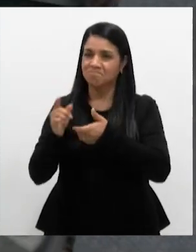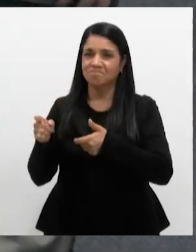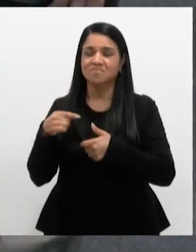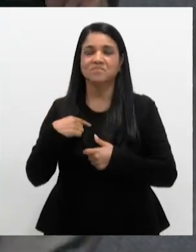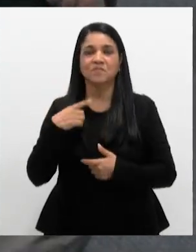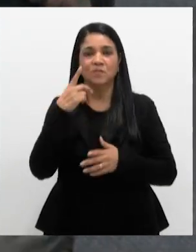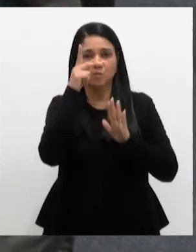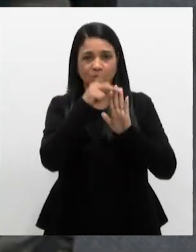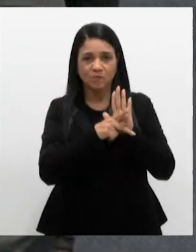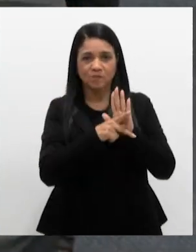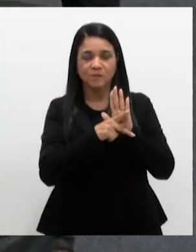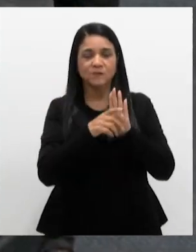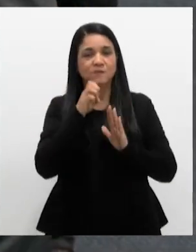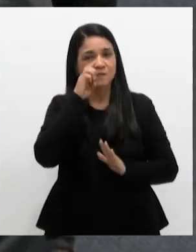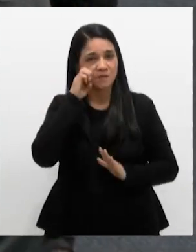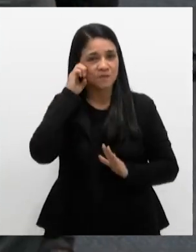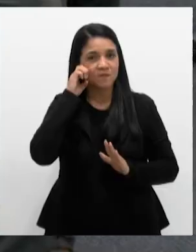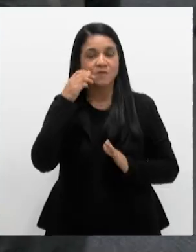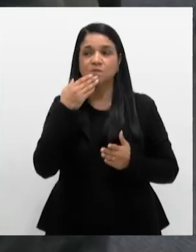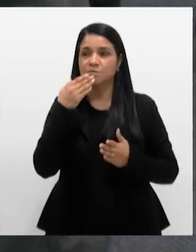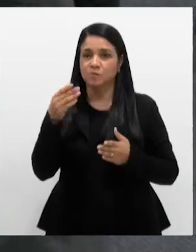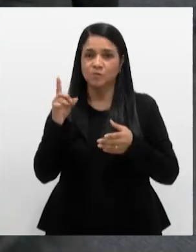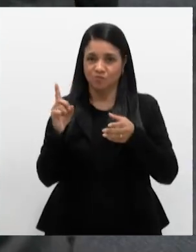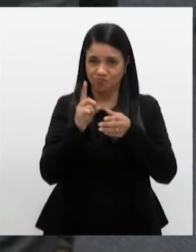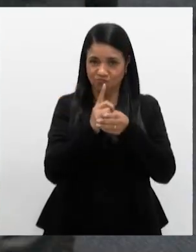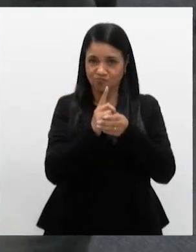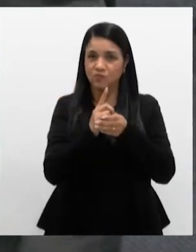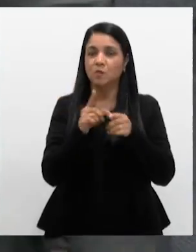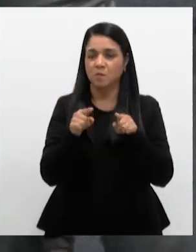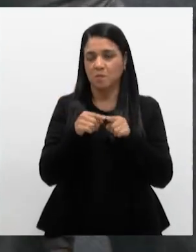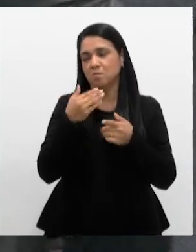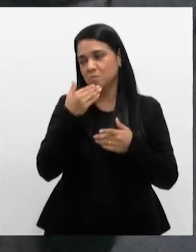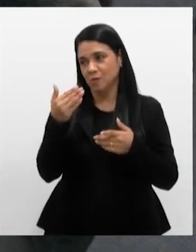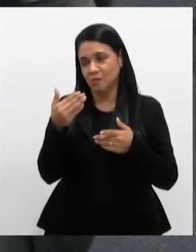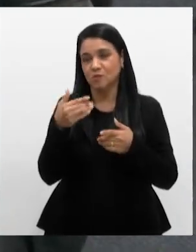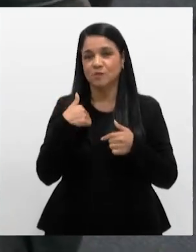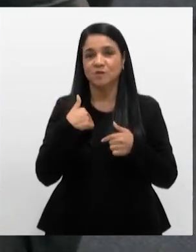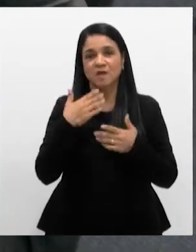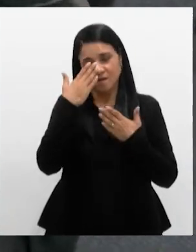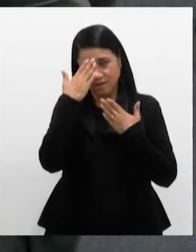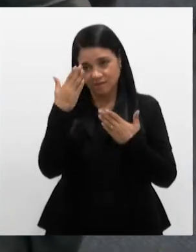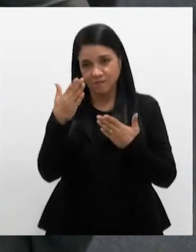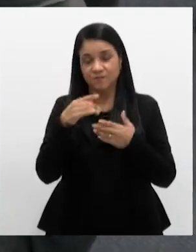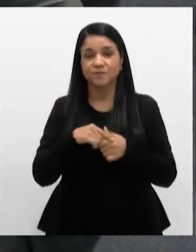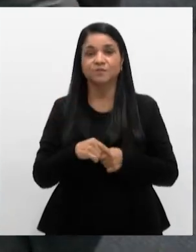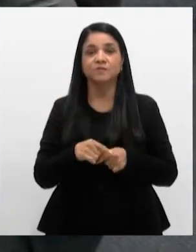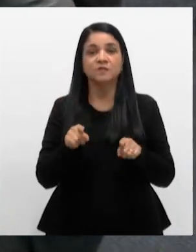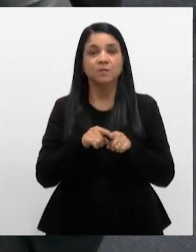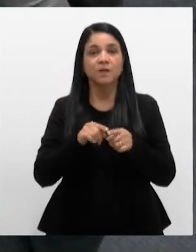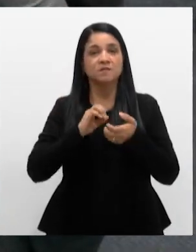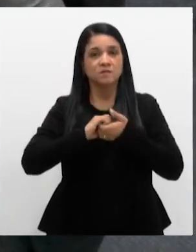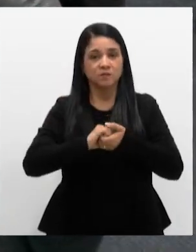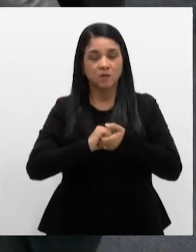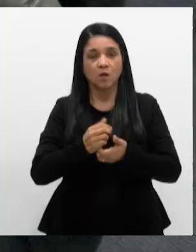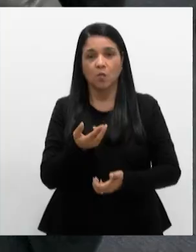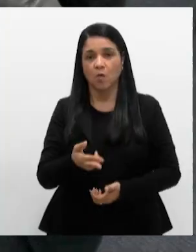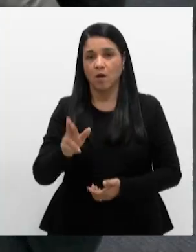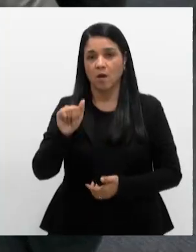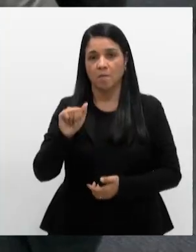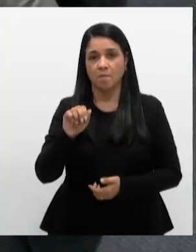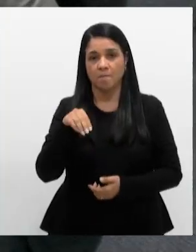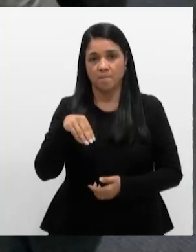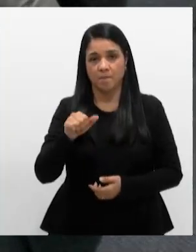solicitado e aberto a coautoria, da qual eu reivindico e agradeço. Quero saudar também o Armazém da Utopia, porque é